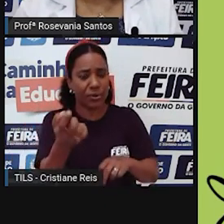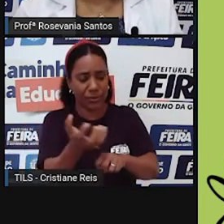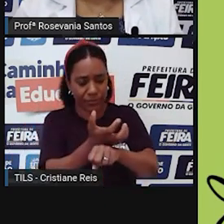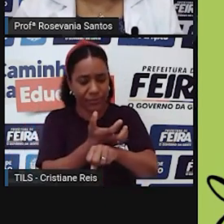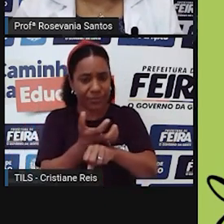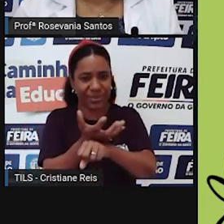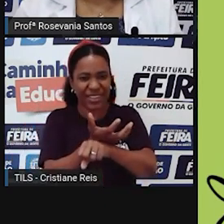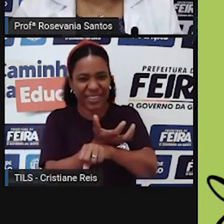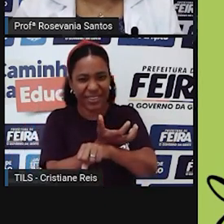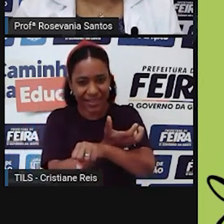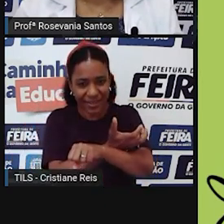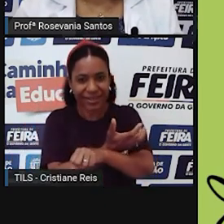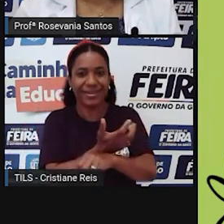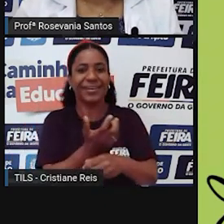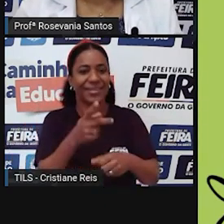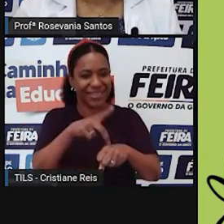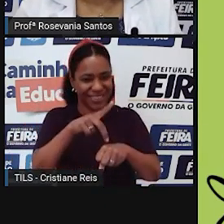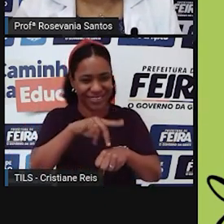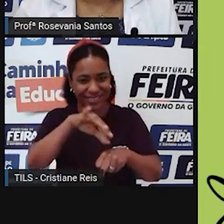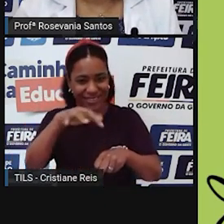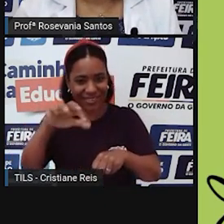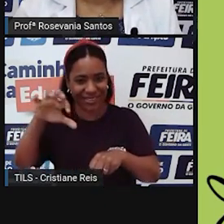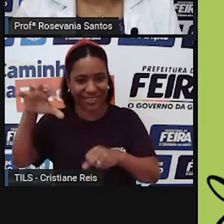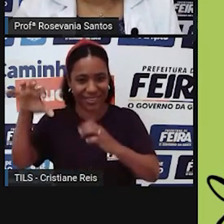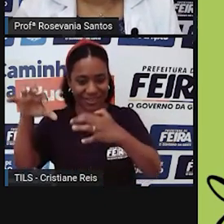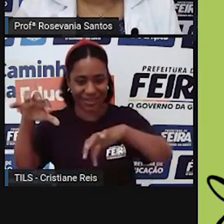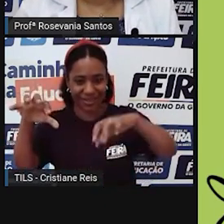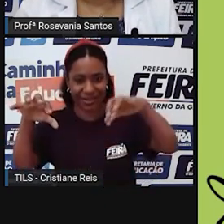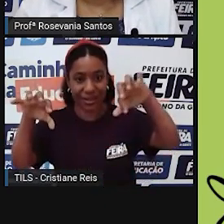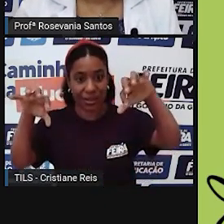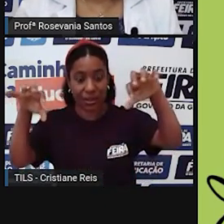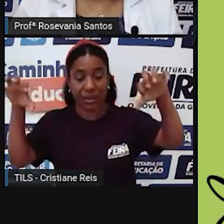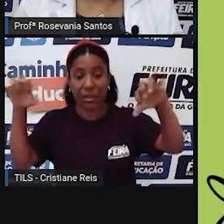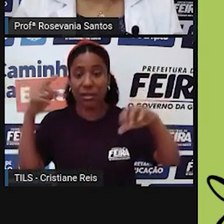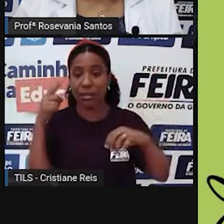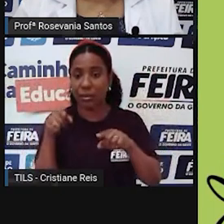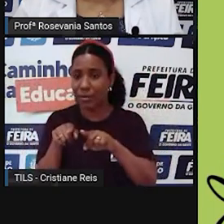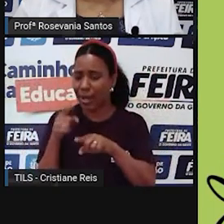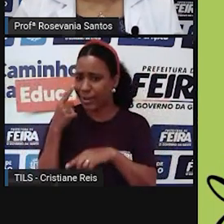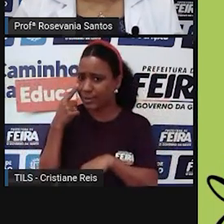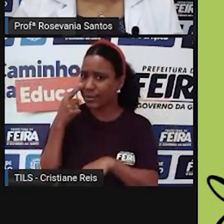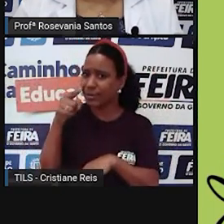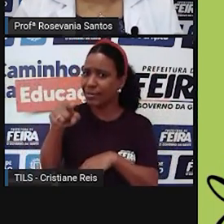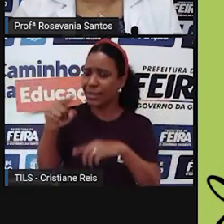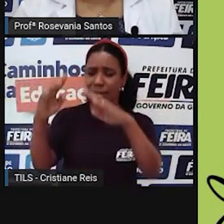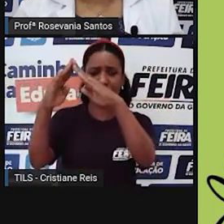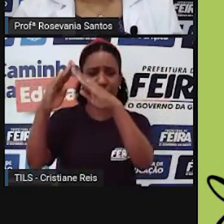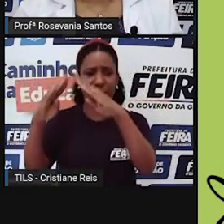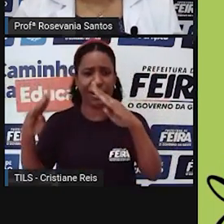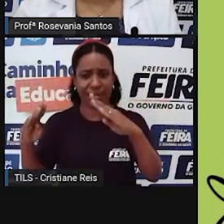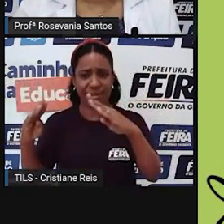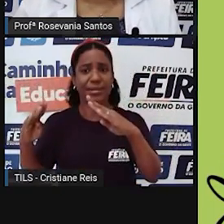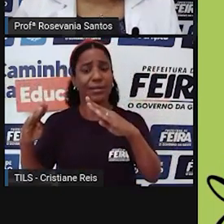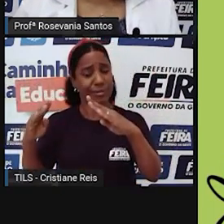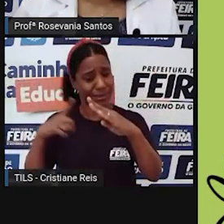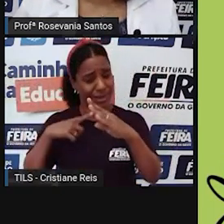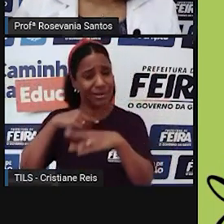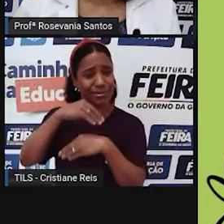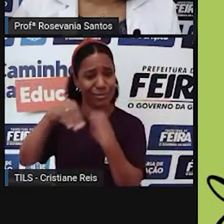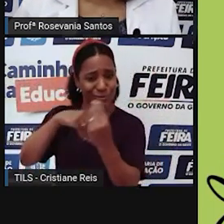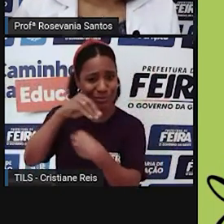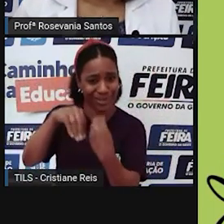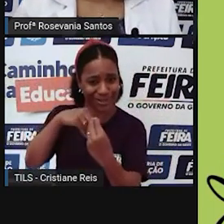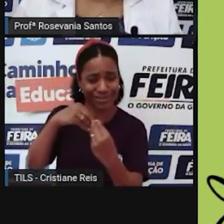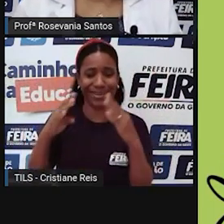aqui, mesmo eu tendo os elementos naturais, olha aqui, tá vendo todos eles aí, eu tenho o elemento que foi